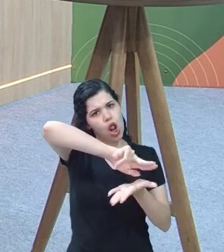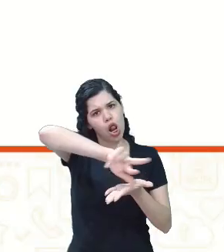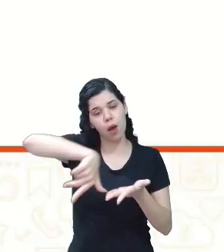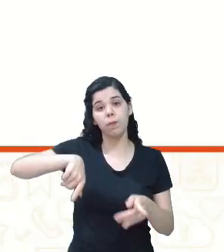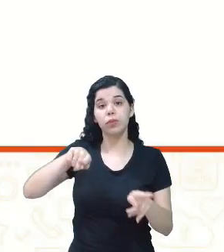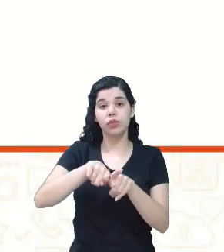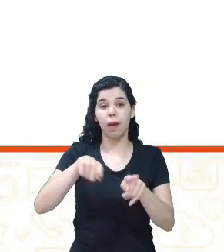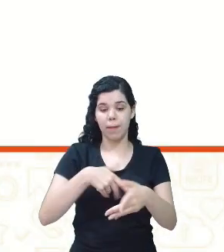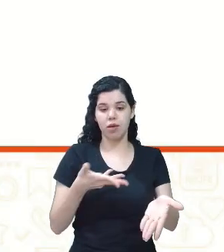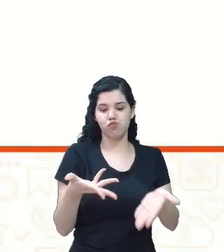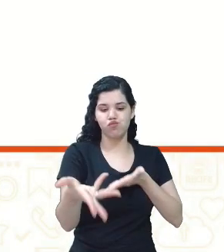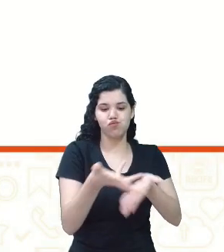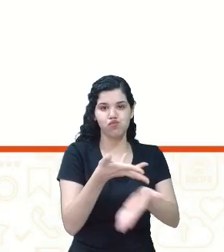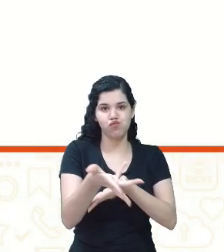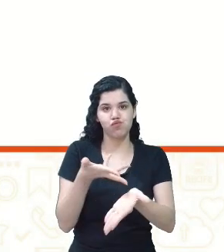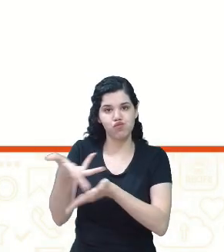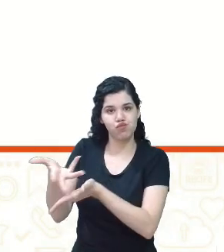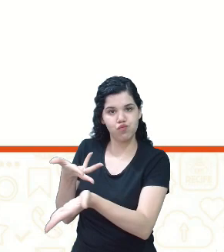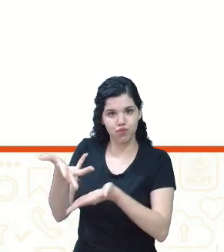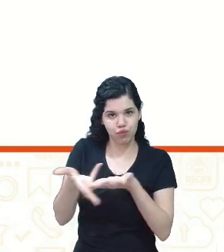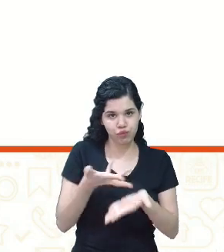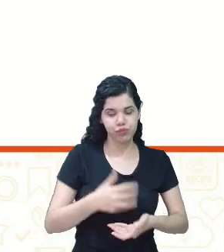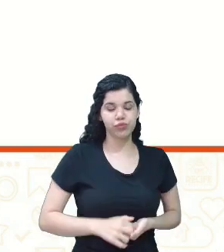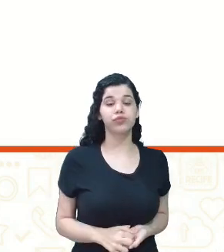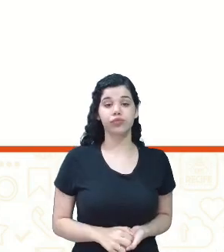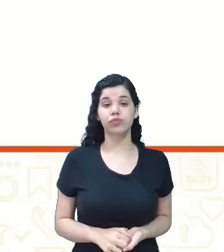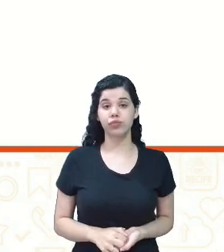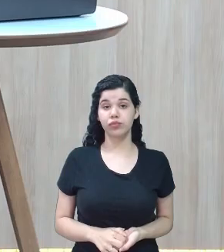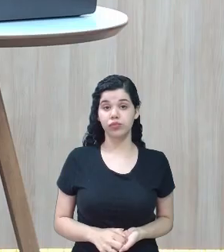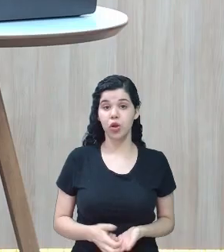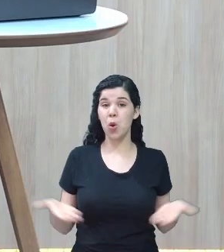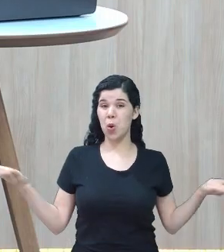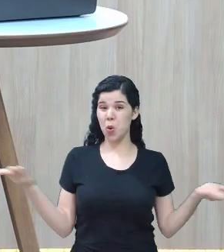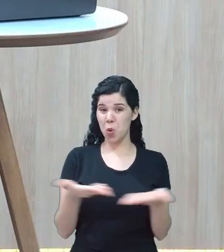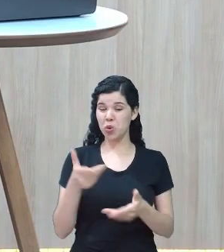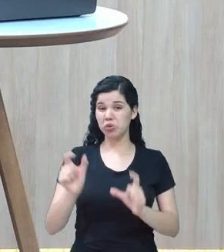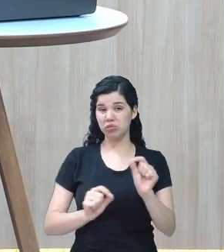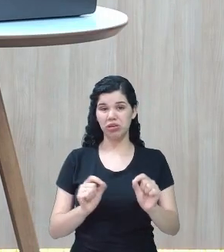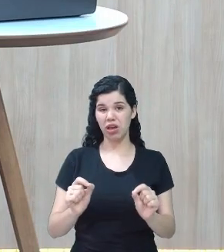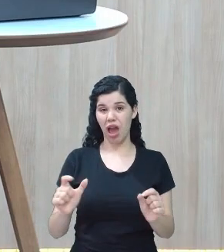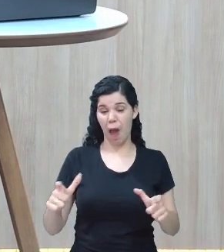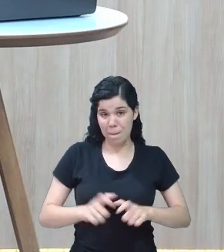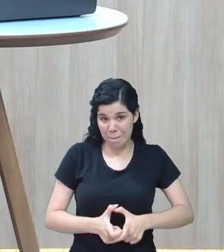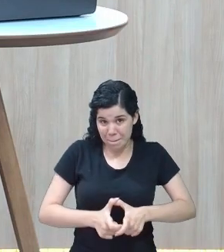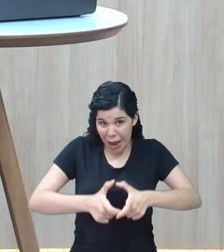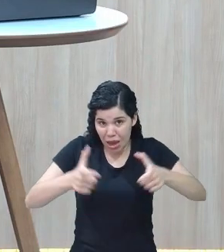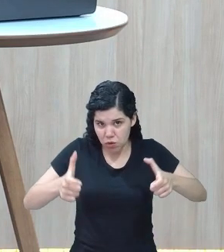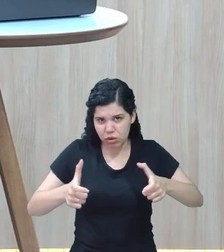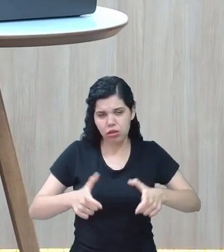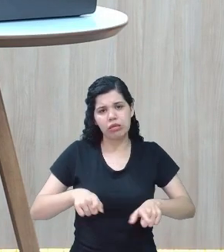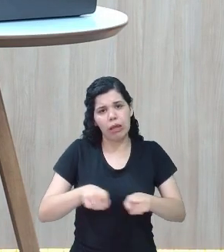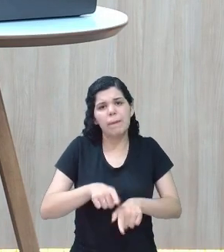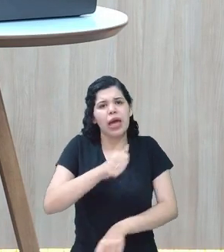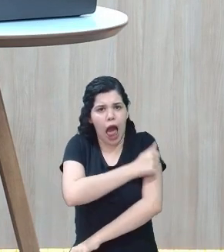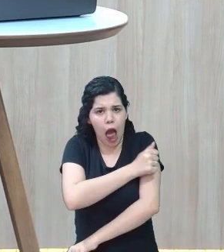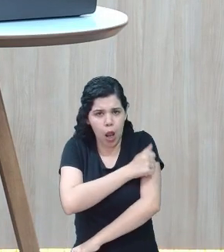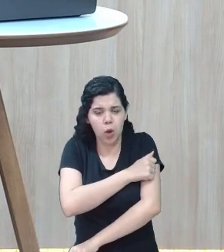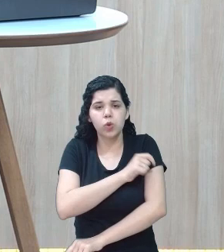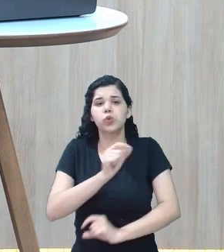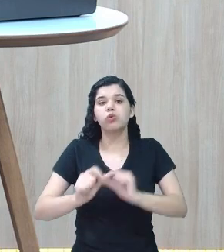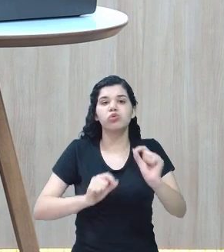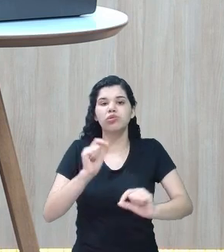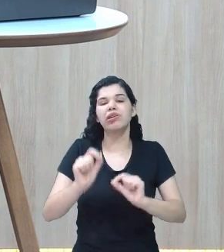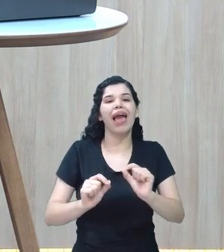trabalho colaborativo. Hoje em dia, muitos estudantes, a maioria de nós, não só os estudantes,